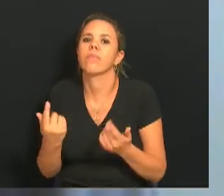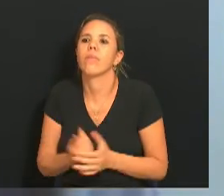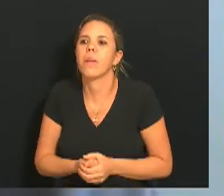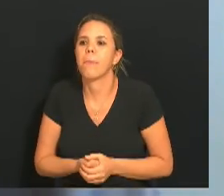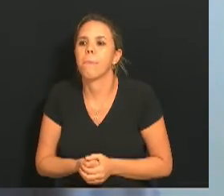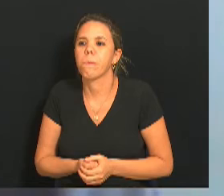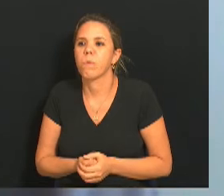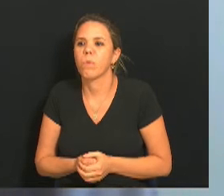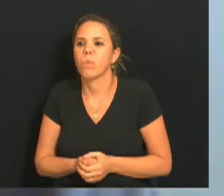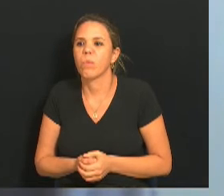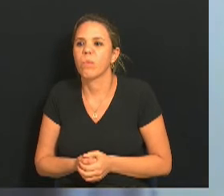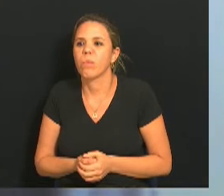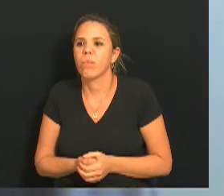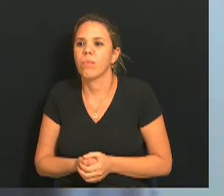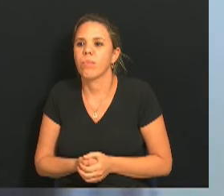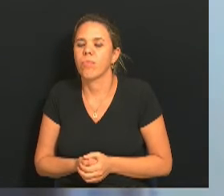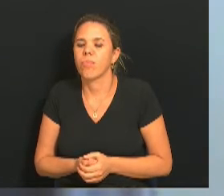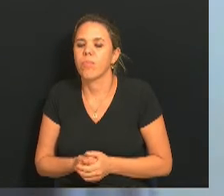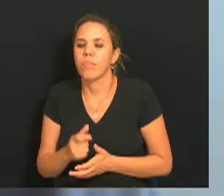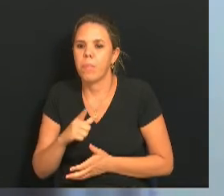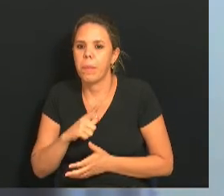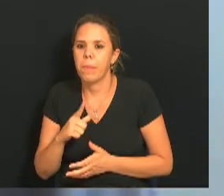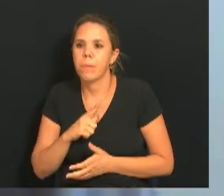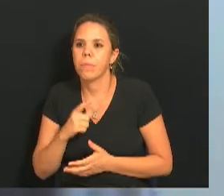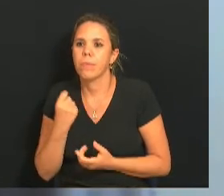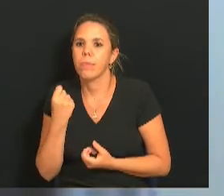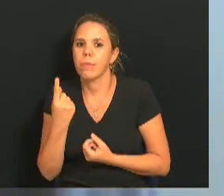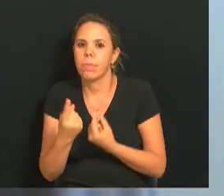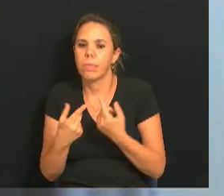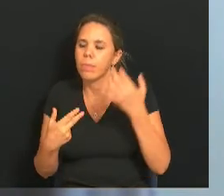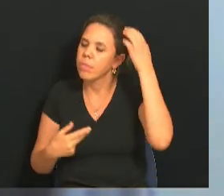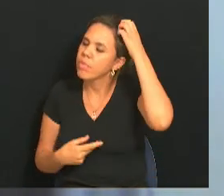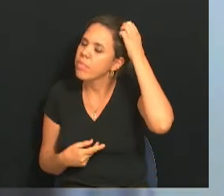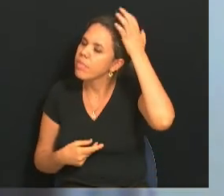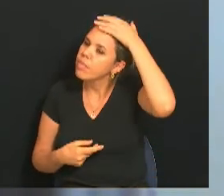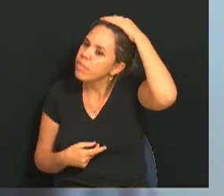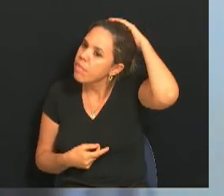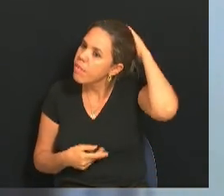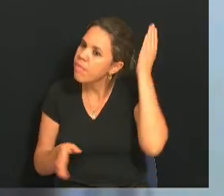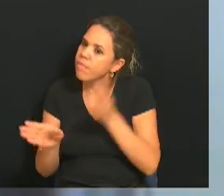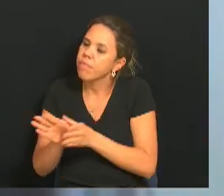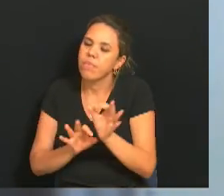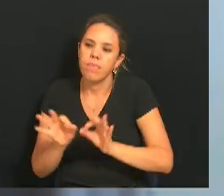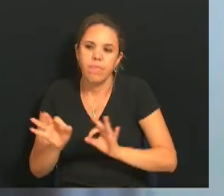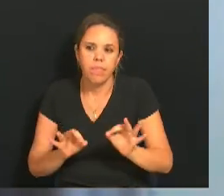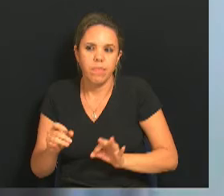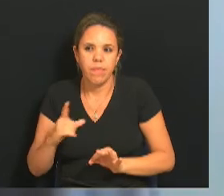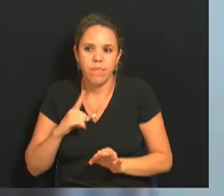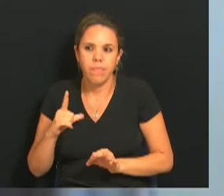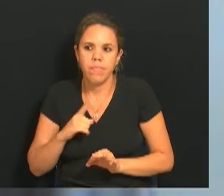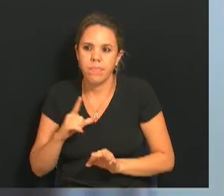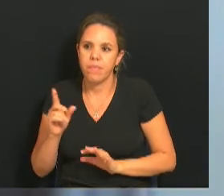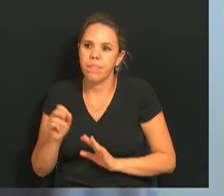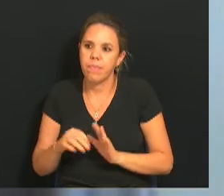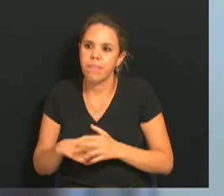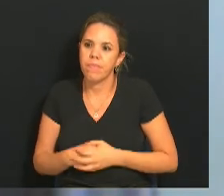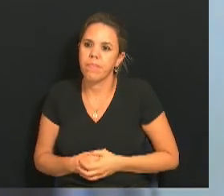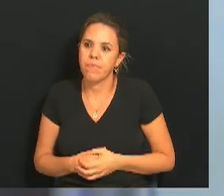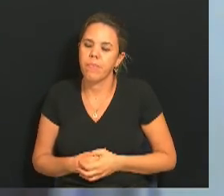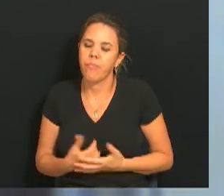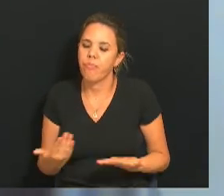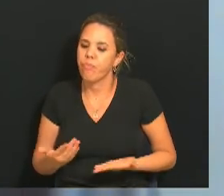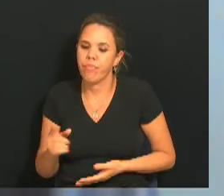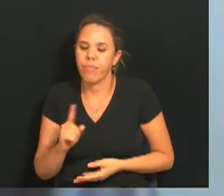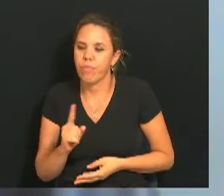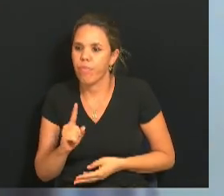dar robustez para algumas regulamentações que nós temos destes colegiados, que hoje não,